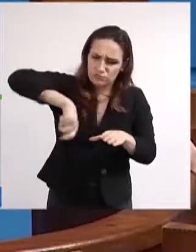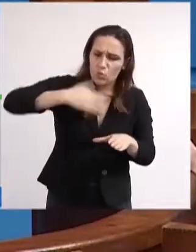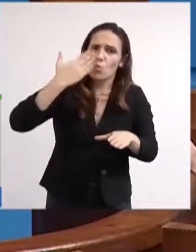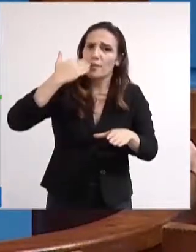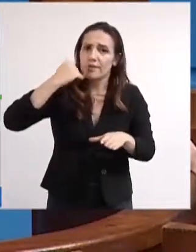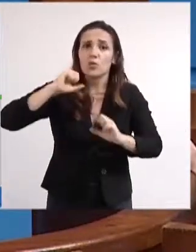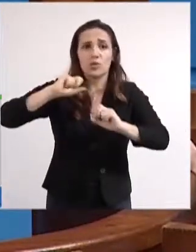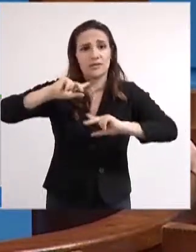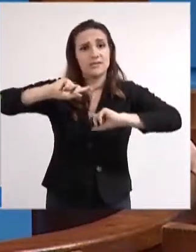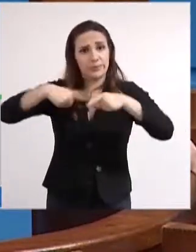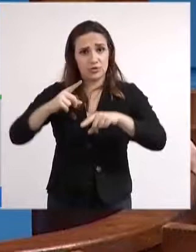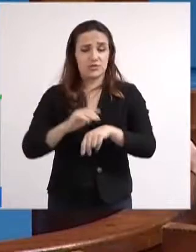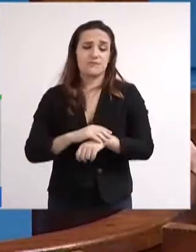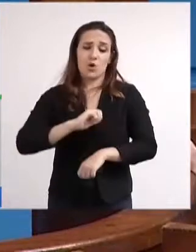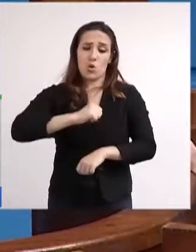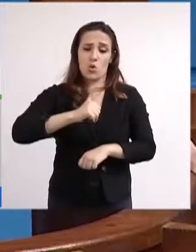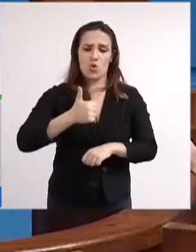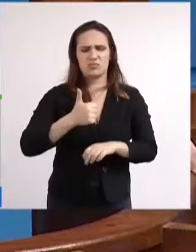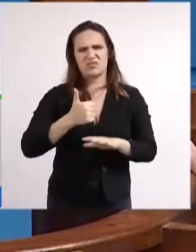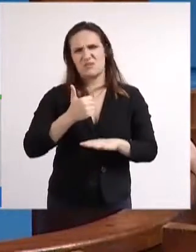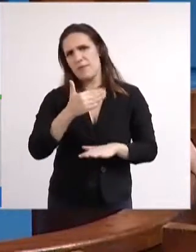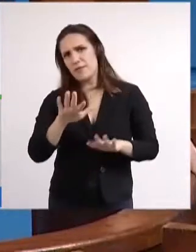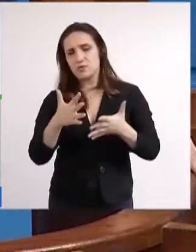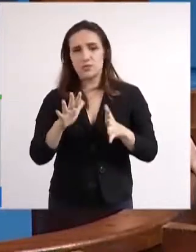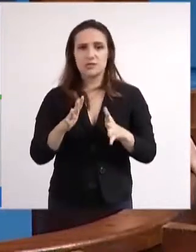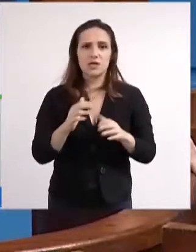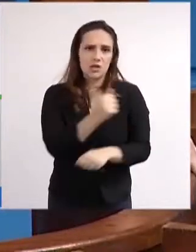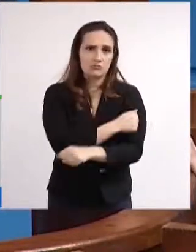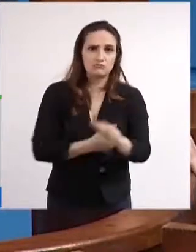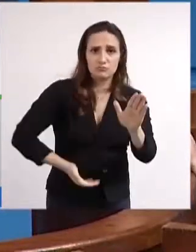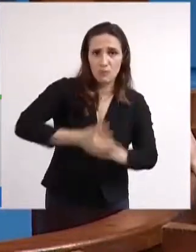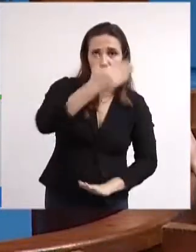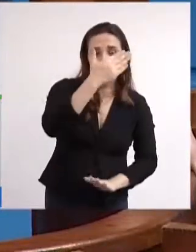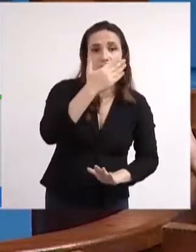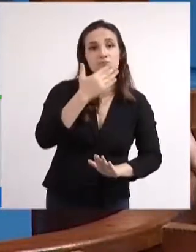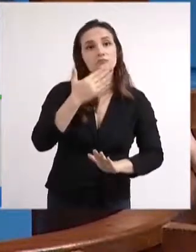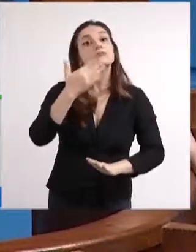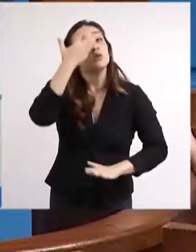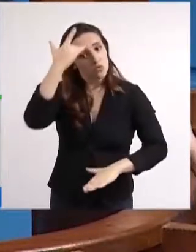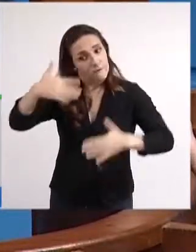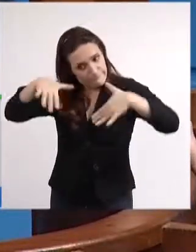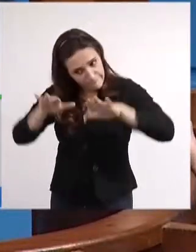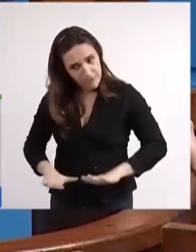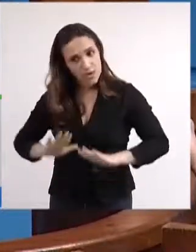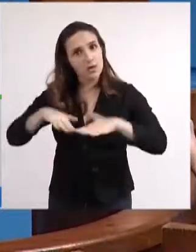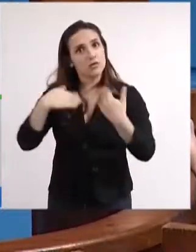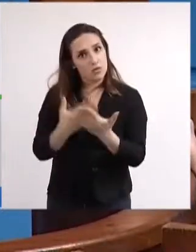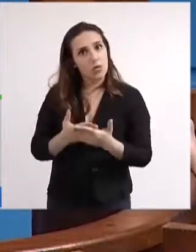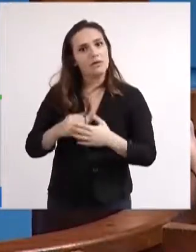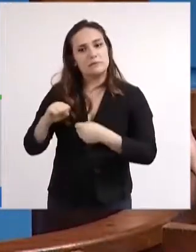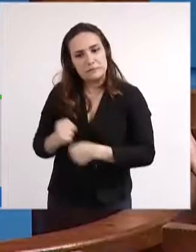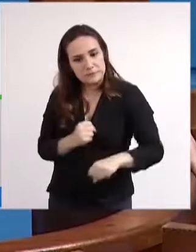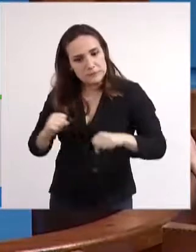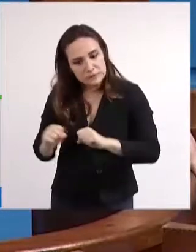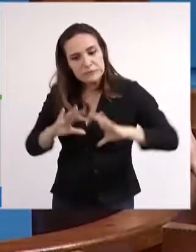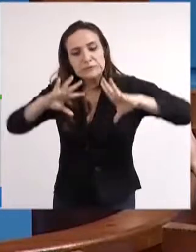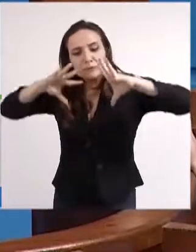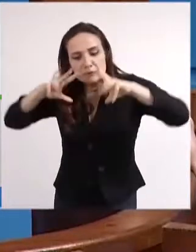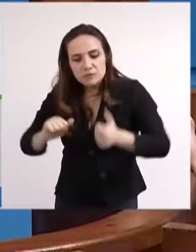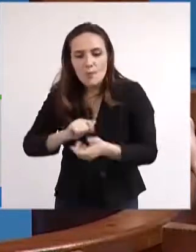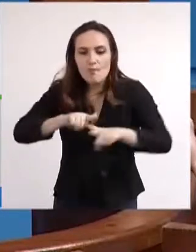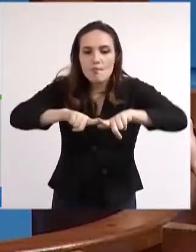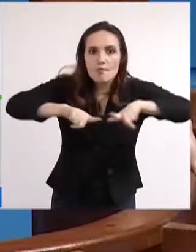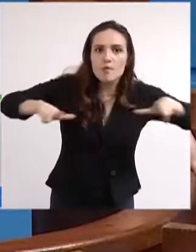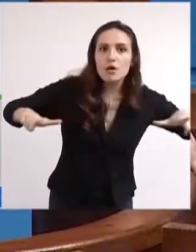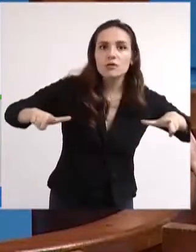os alunos saem às 11 horas, 11h30, e os servidores ficam na escola limpando as salas